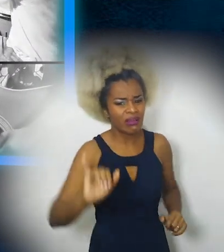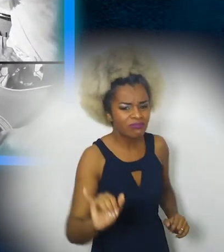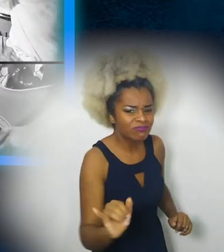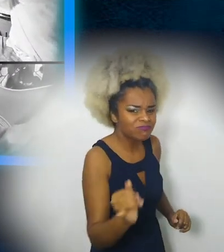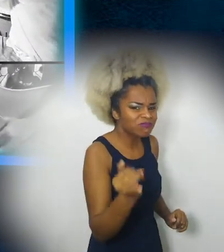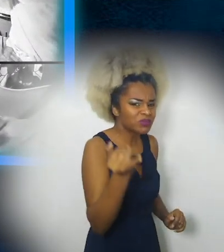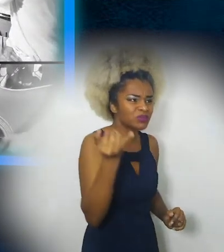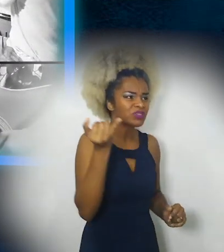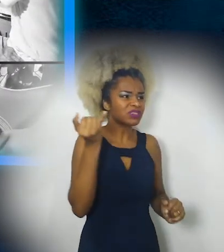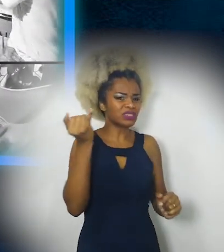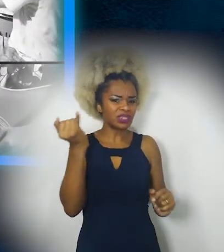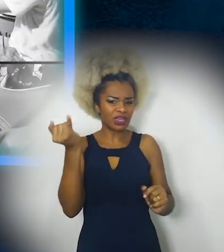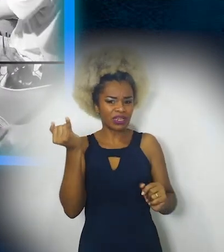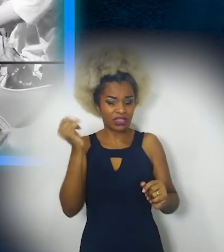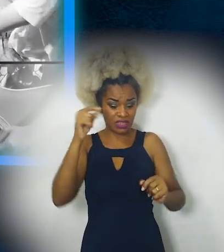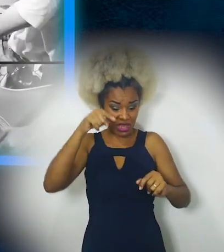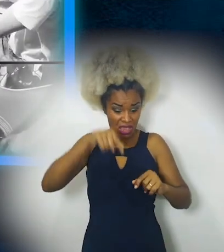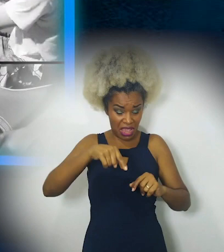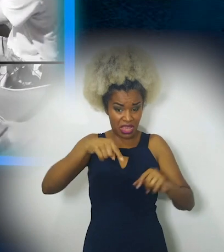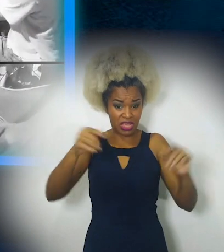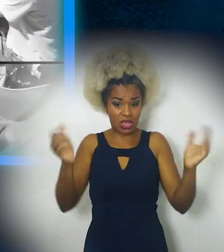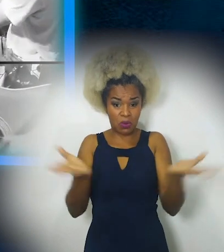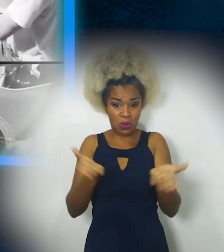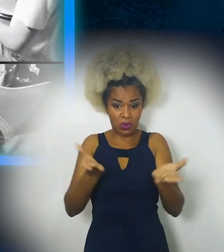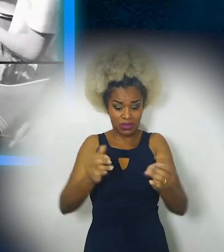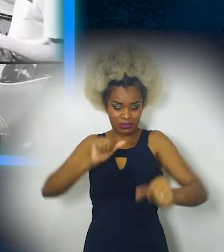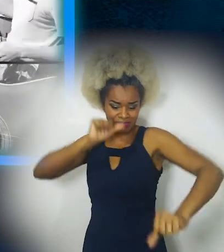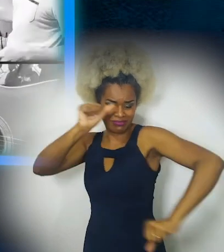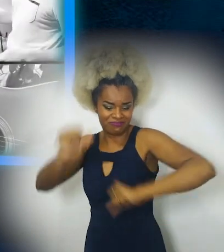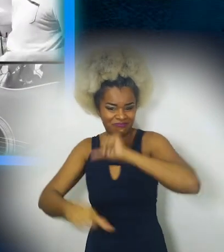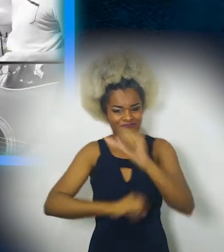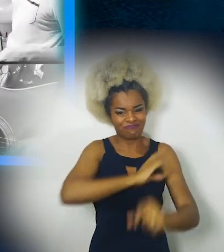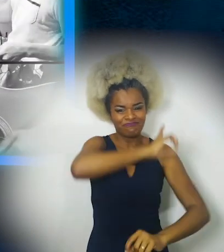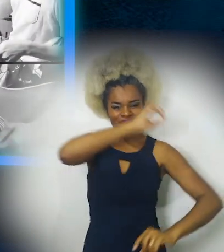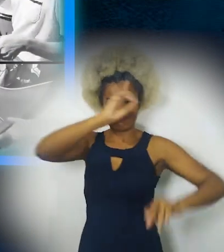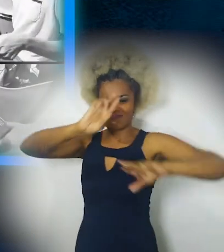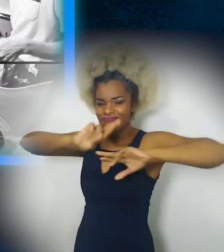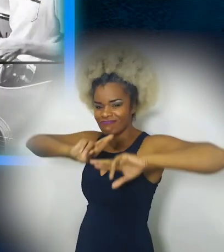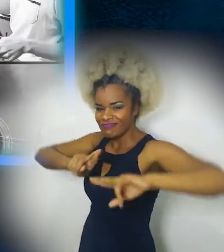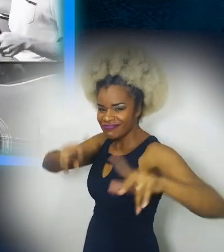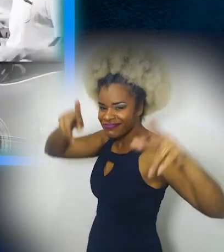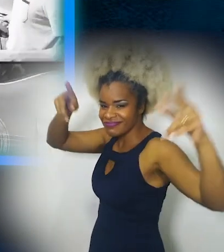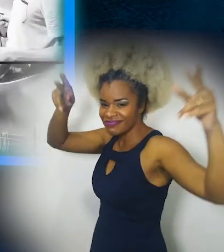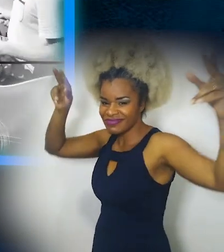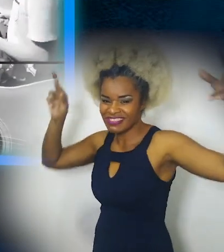passar a chance de fazer do hoje um dia